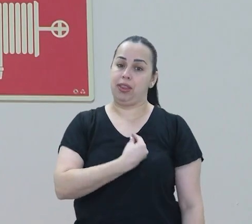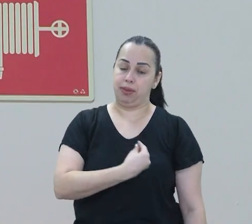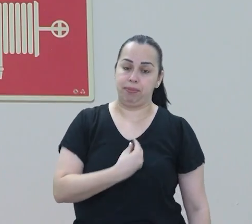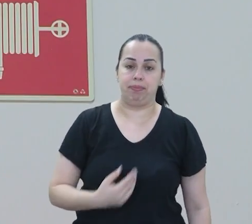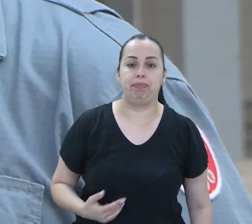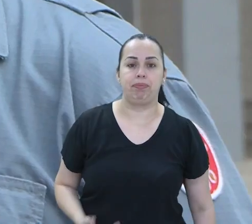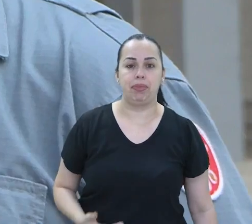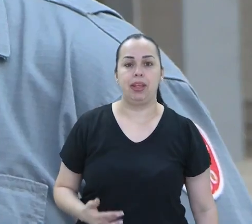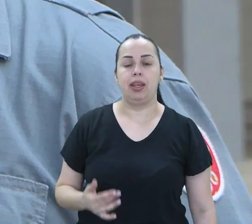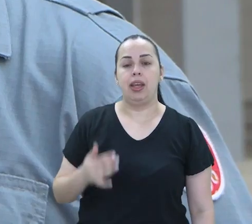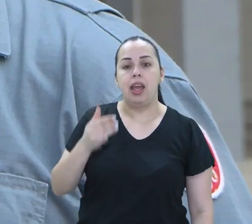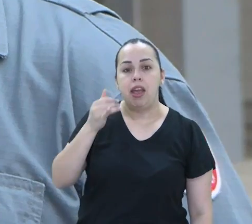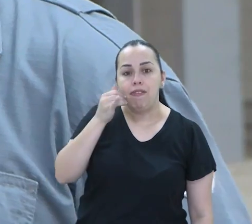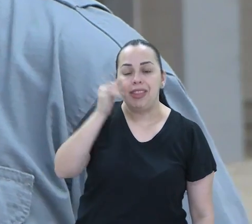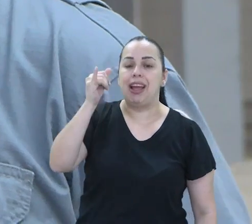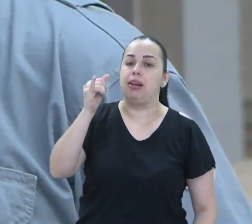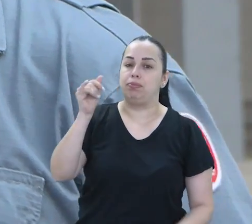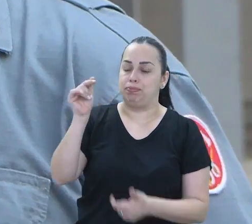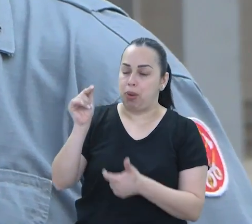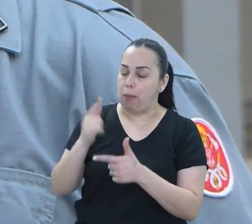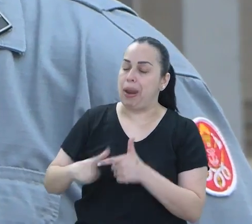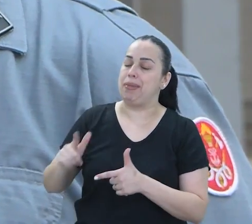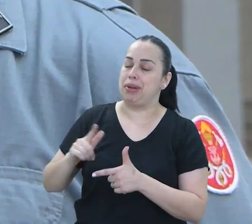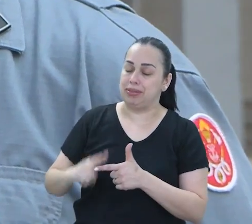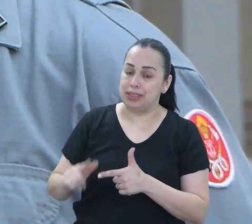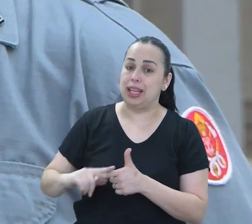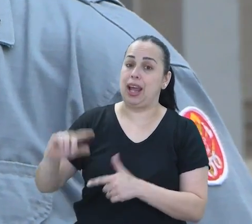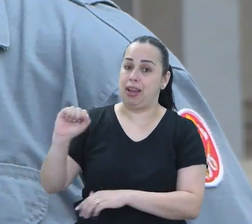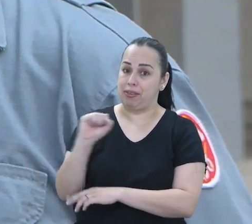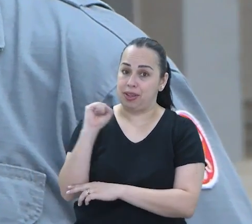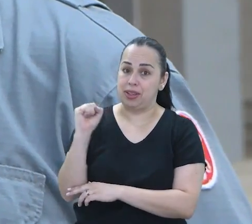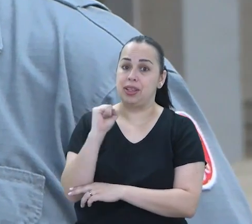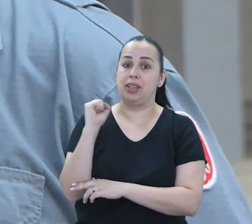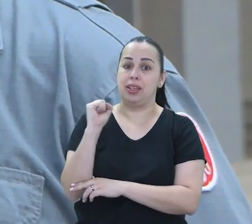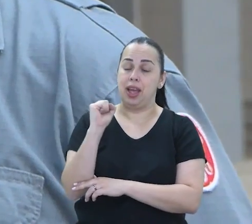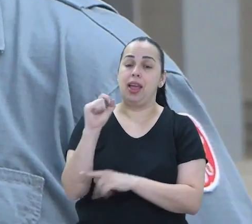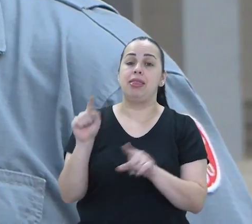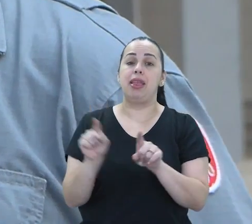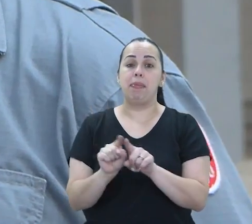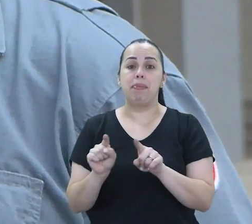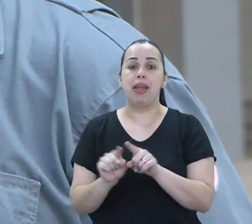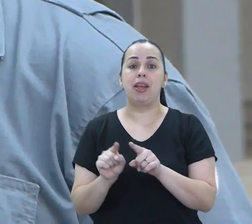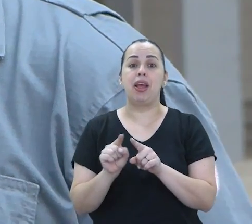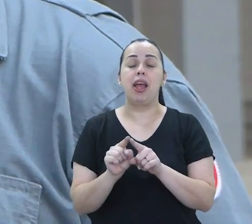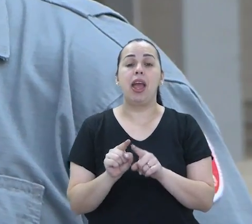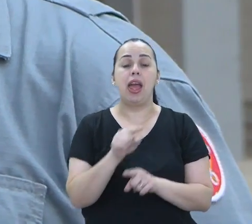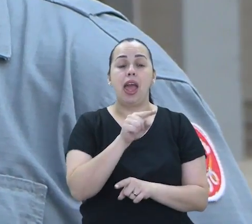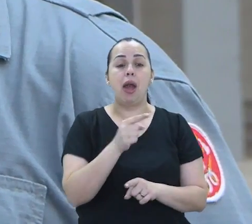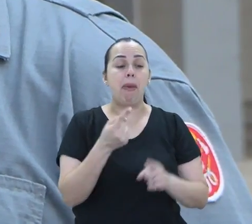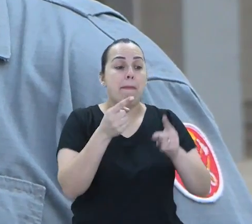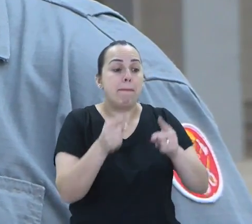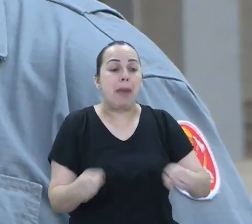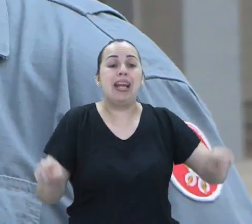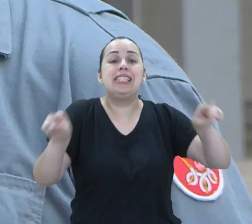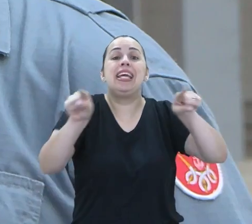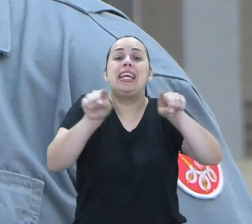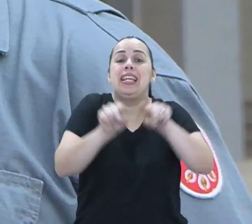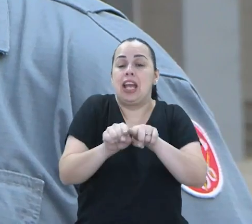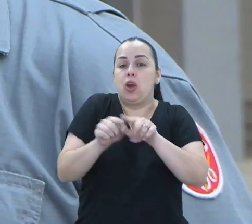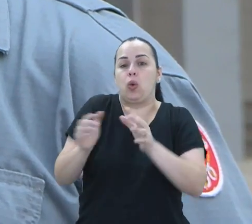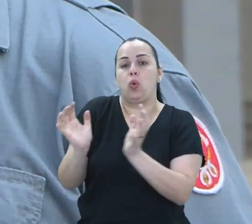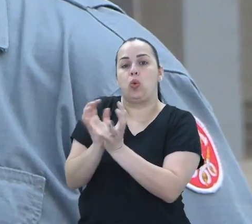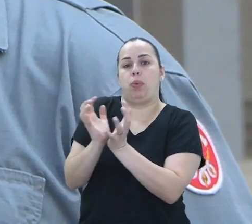salvar vidas. Vai evitar aí danos maiores e eu diria até mais além, vai ser um parceiro do